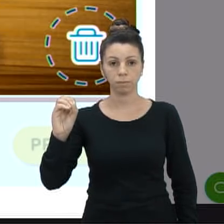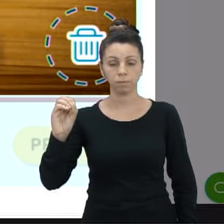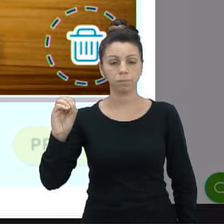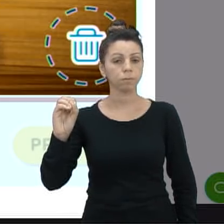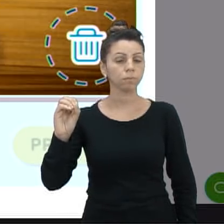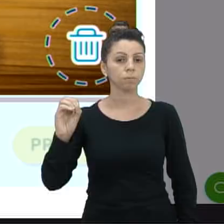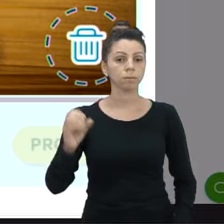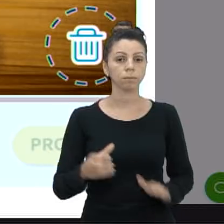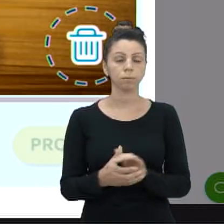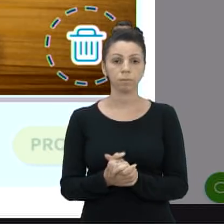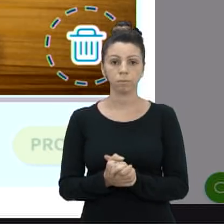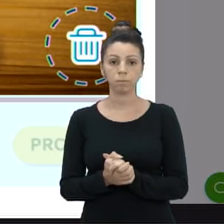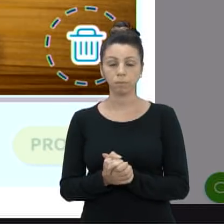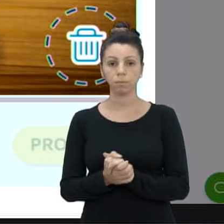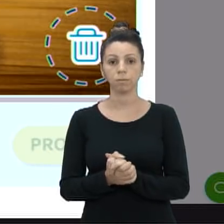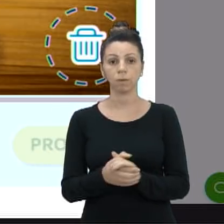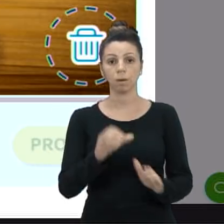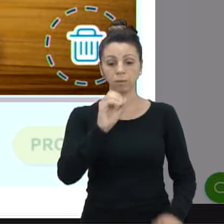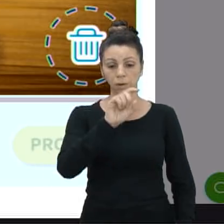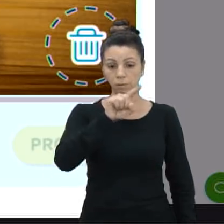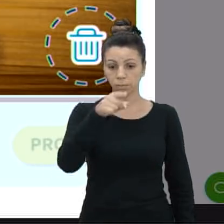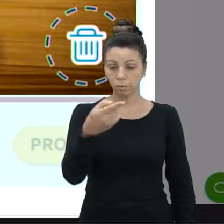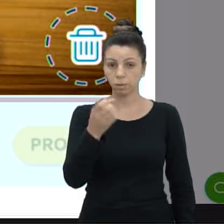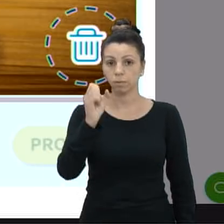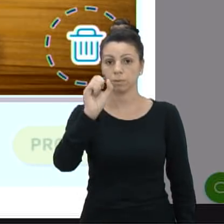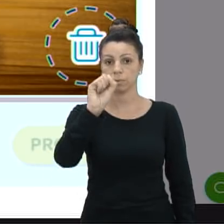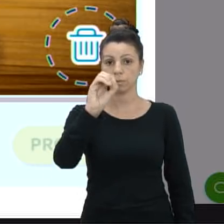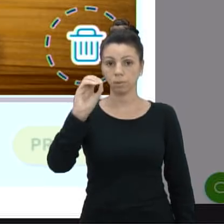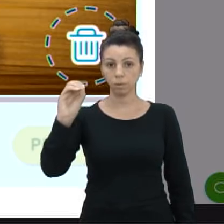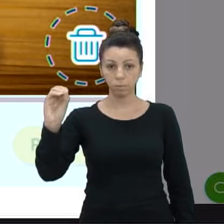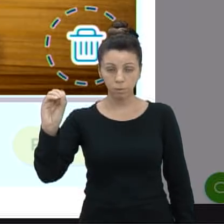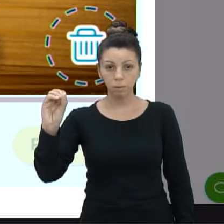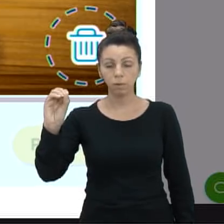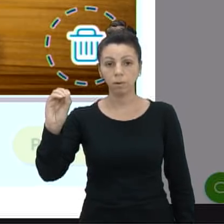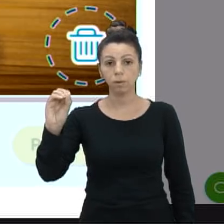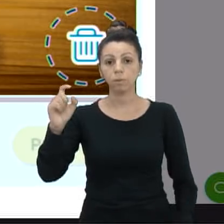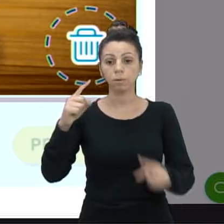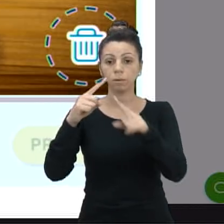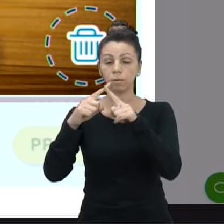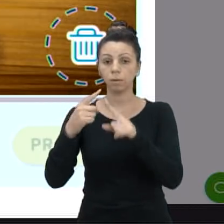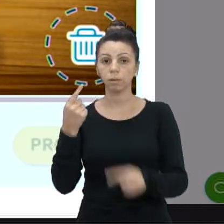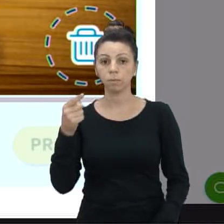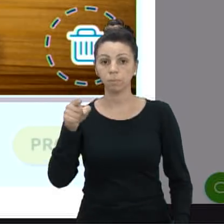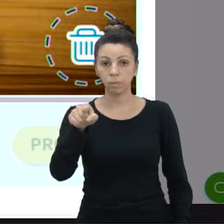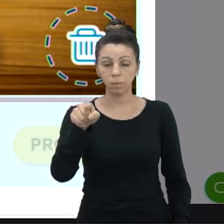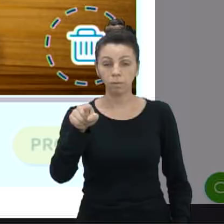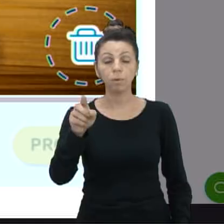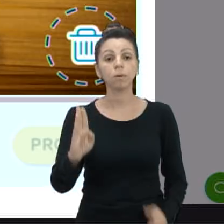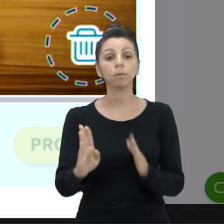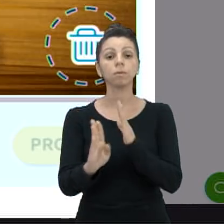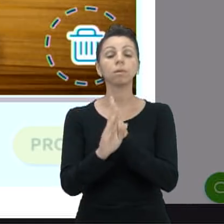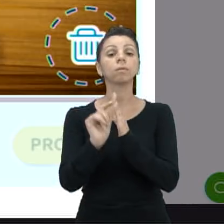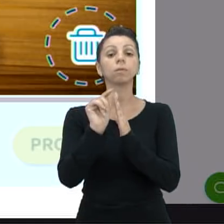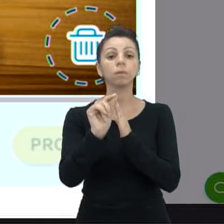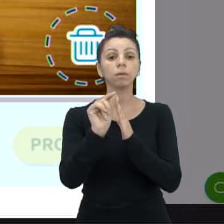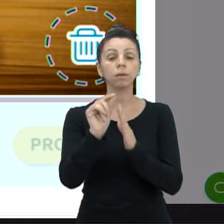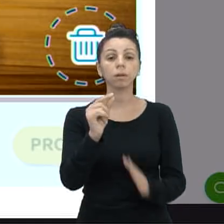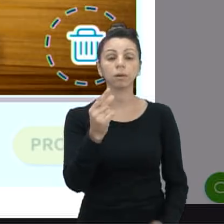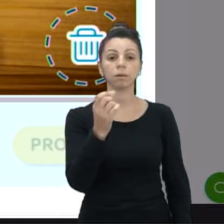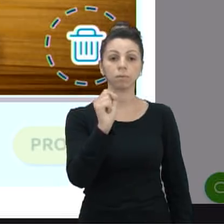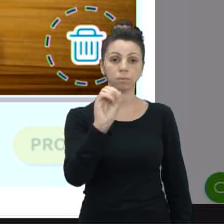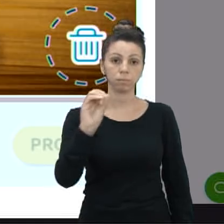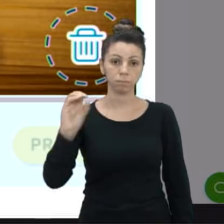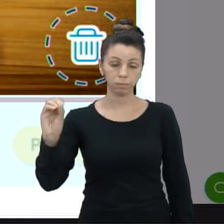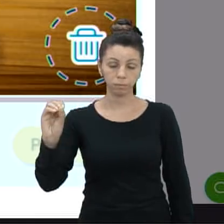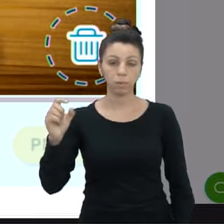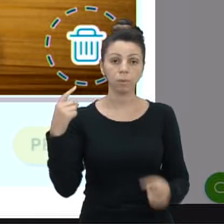aí, 0,800 vezes o 1000, vocês vão encontrar 800 gramas. Por que vezes 1000?